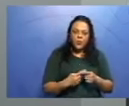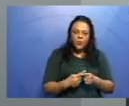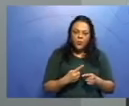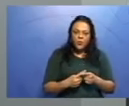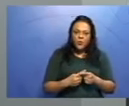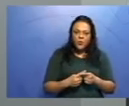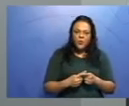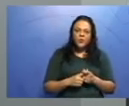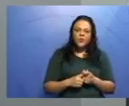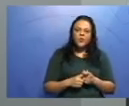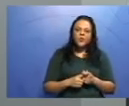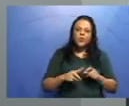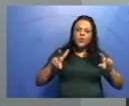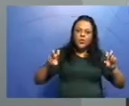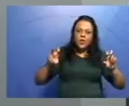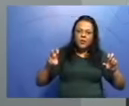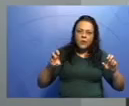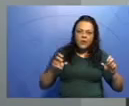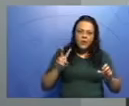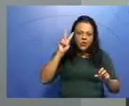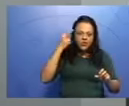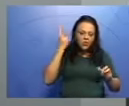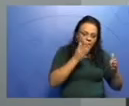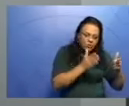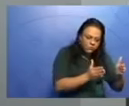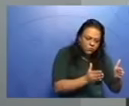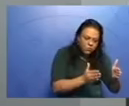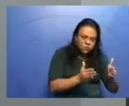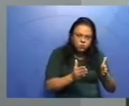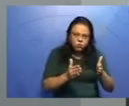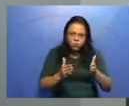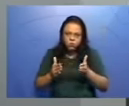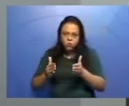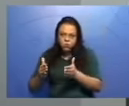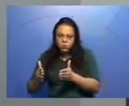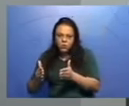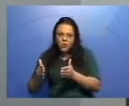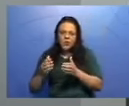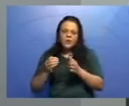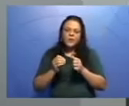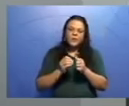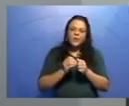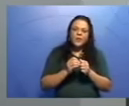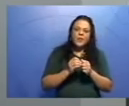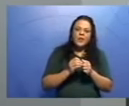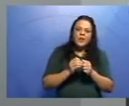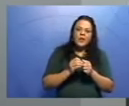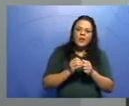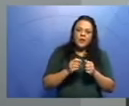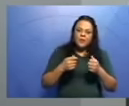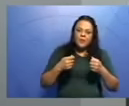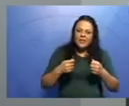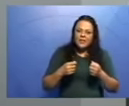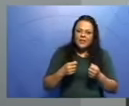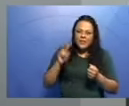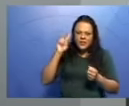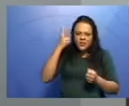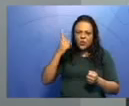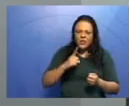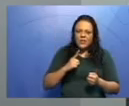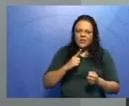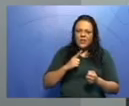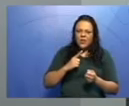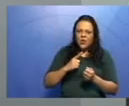ritmos e estratégias. Ele usa estratégias, ele usa de recuo na história, de avanços na linha do tempo. Tanto é que a